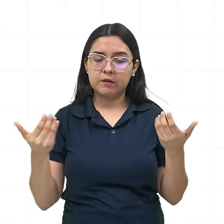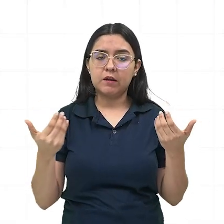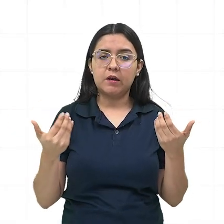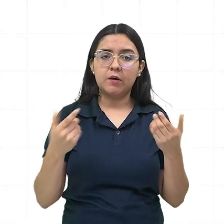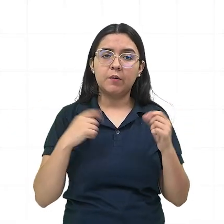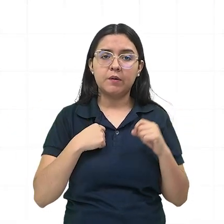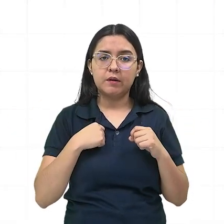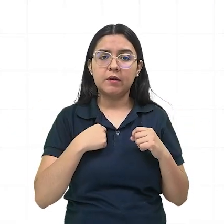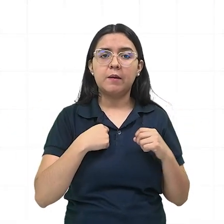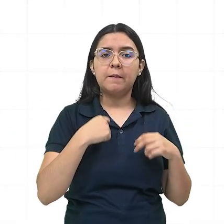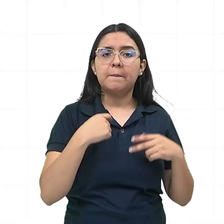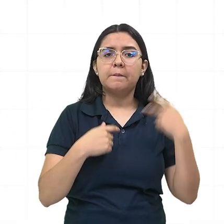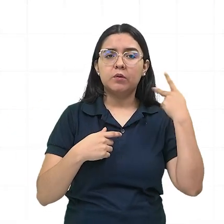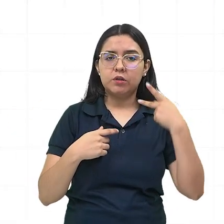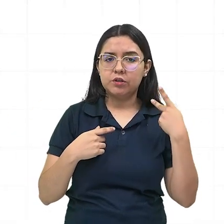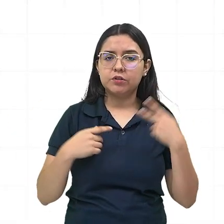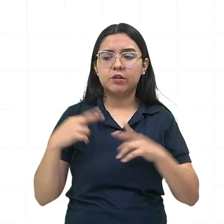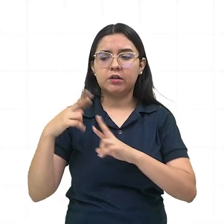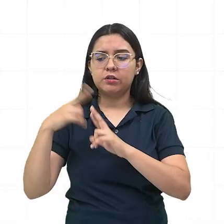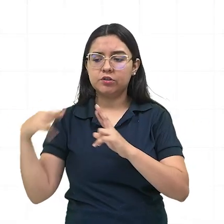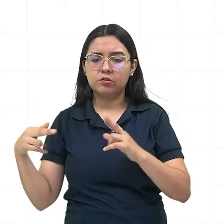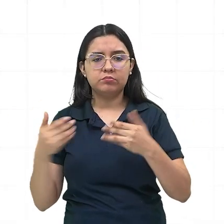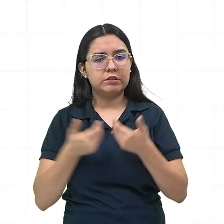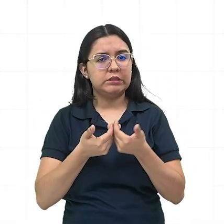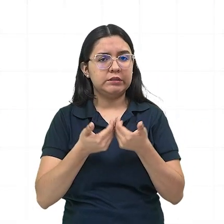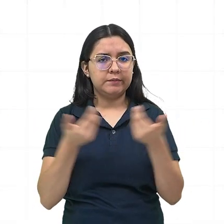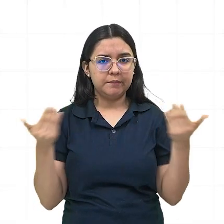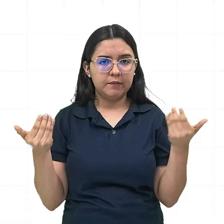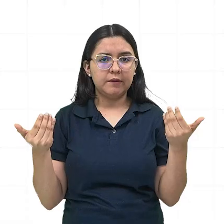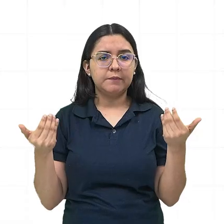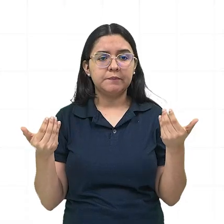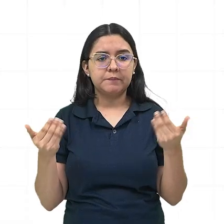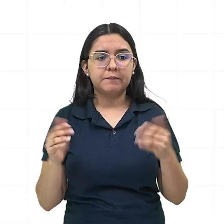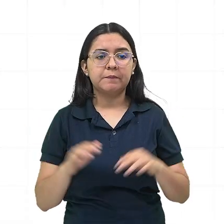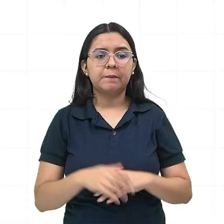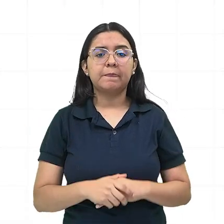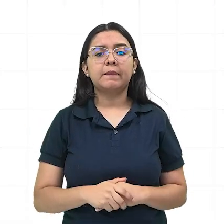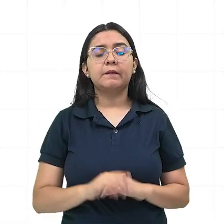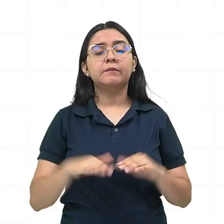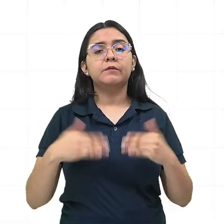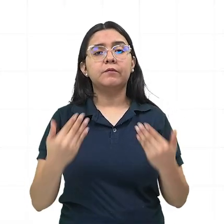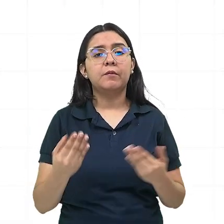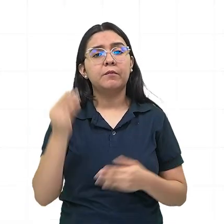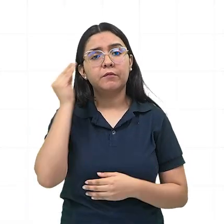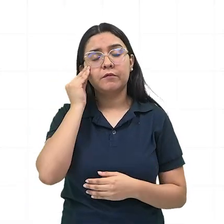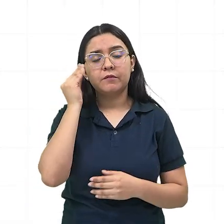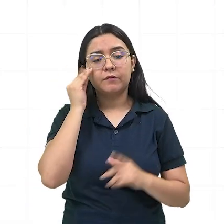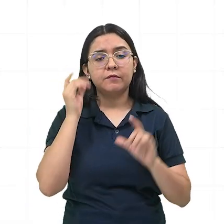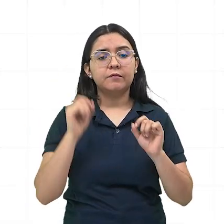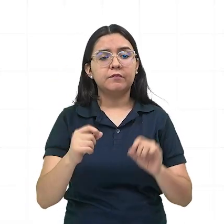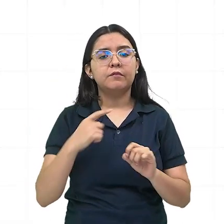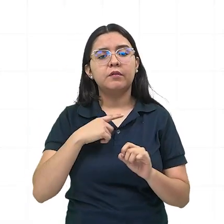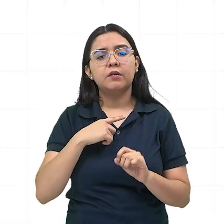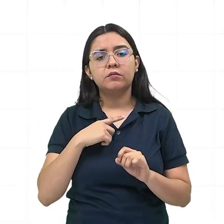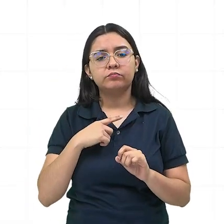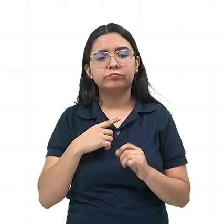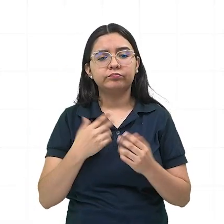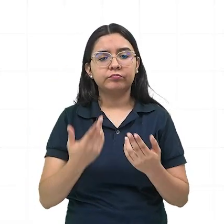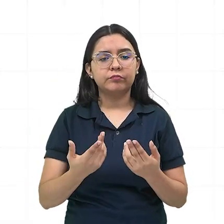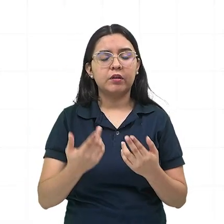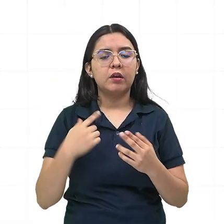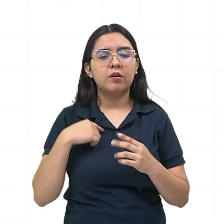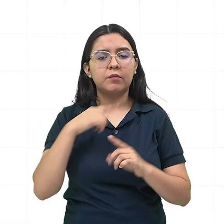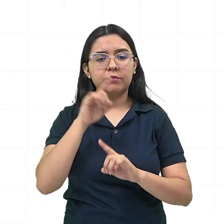política, garantindo a pluralidade e a igualdade. E aqui nós vamos ver o papel da religião na política. Mesmo em